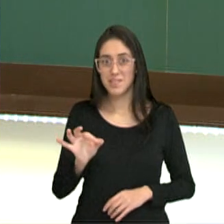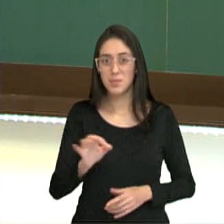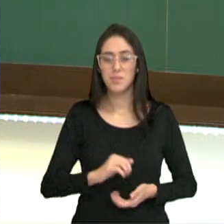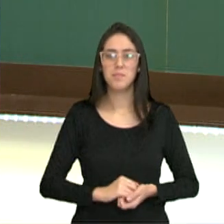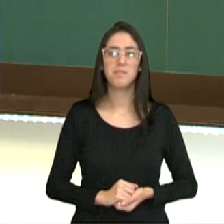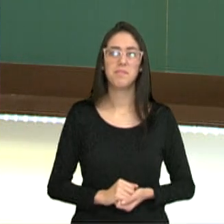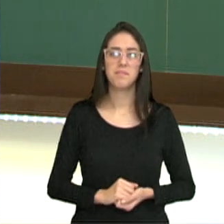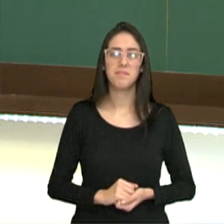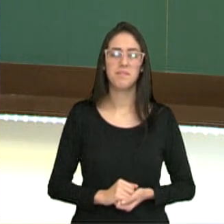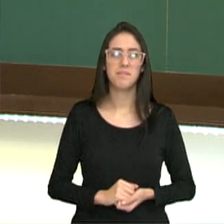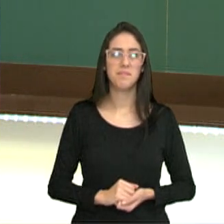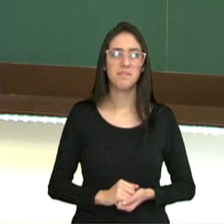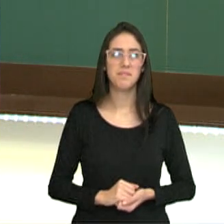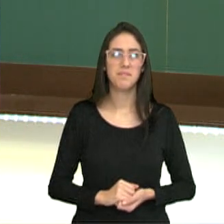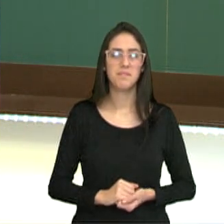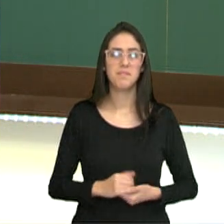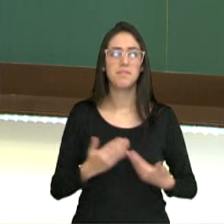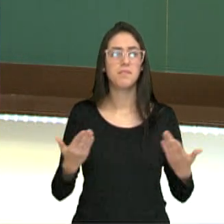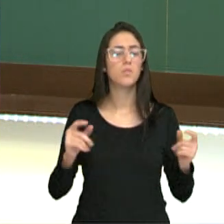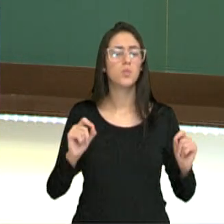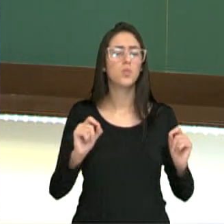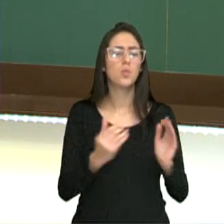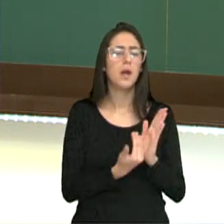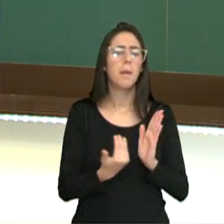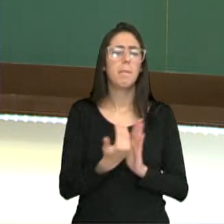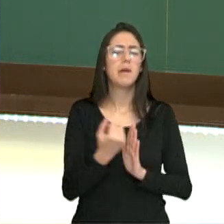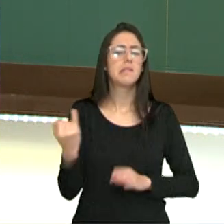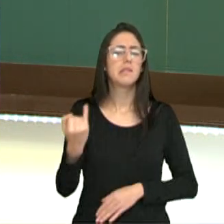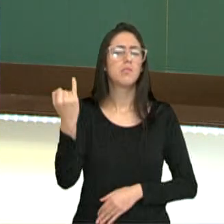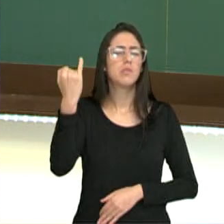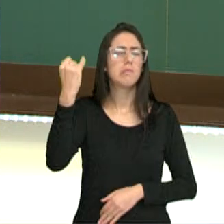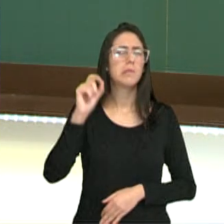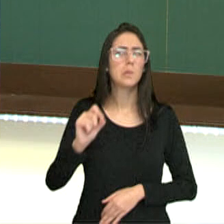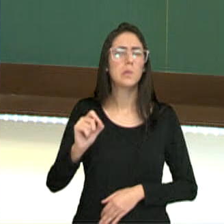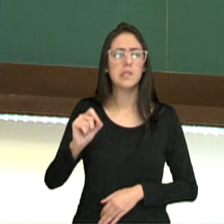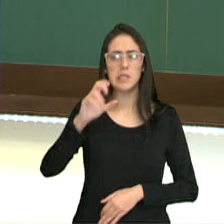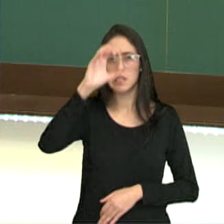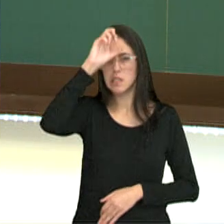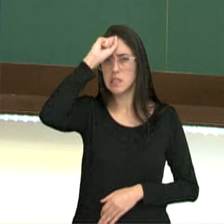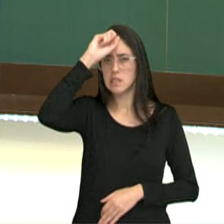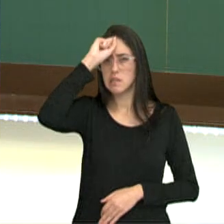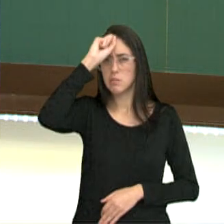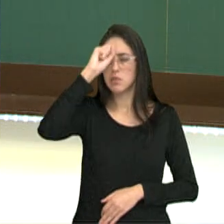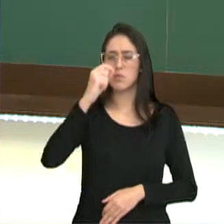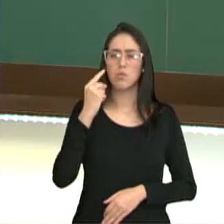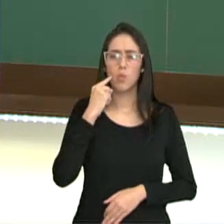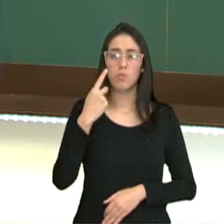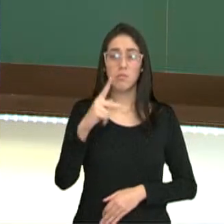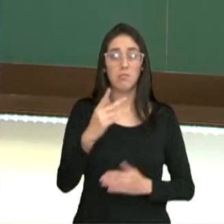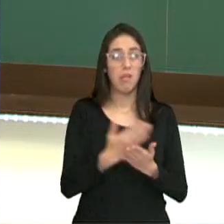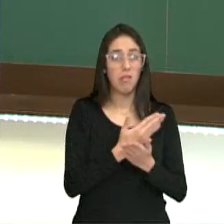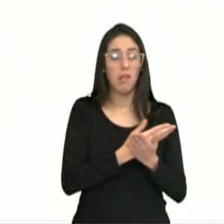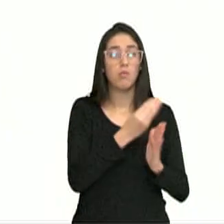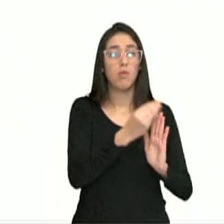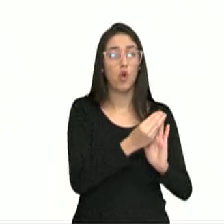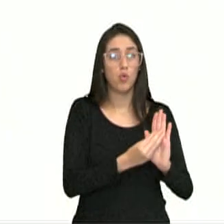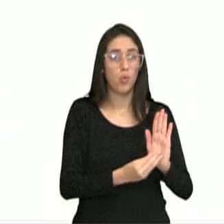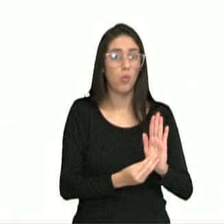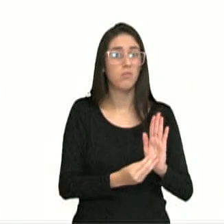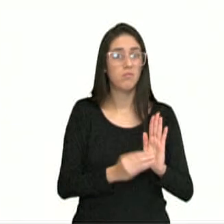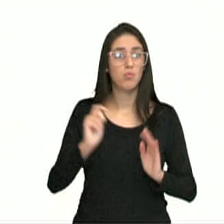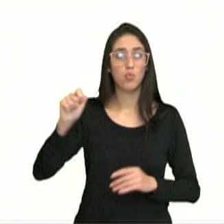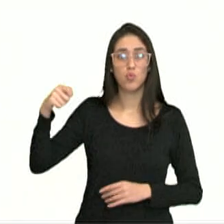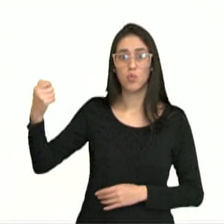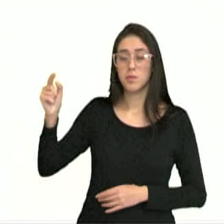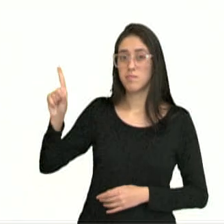gente? Então, o que mais importante também nós precisamos ter anotado aí no nosso caderno sobre